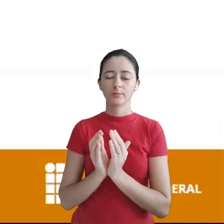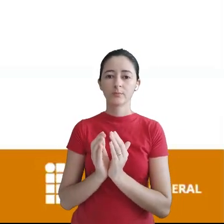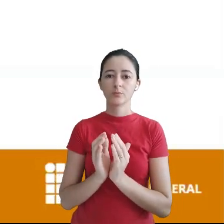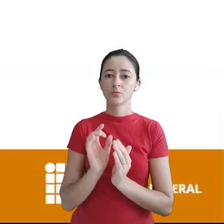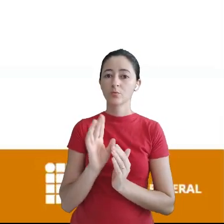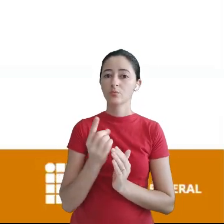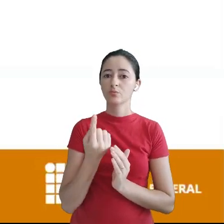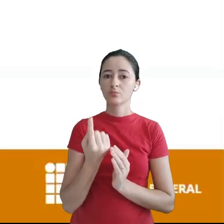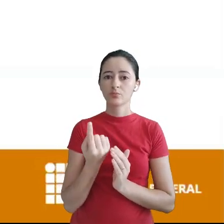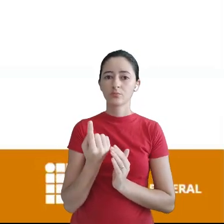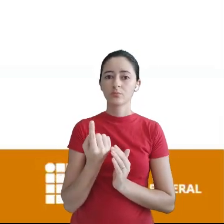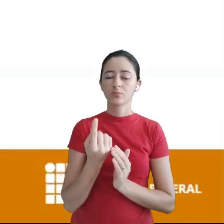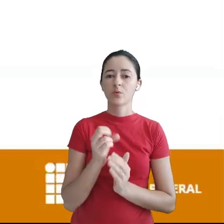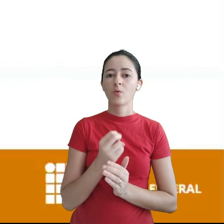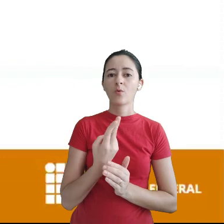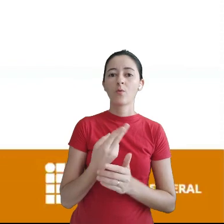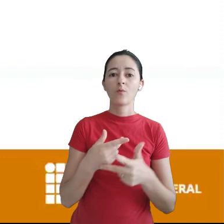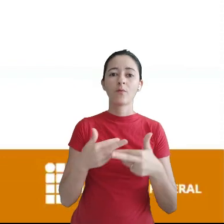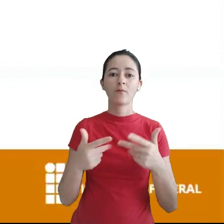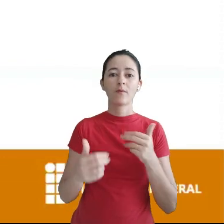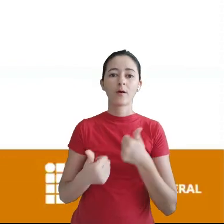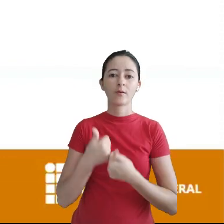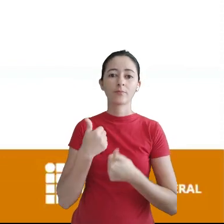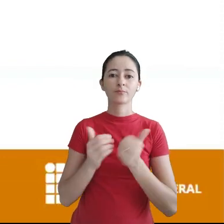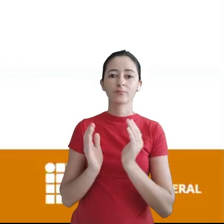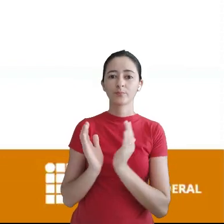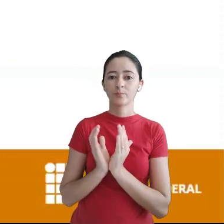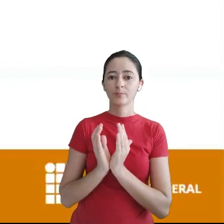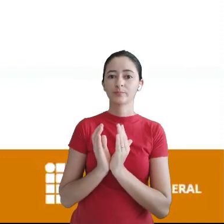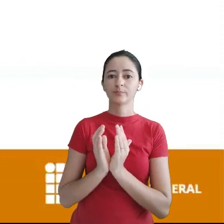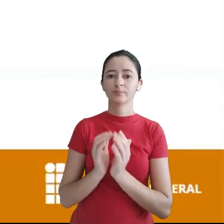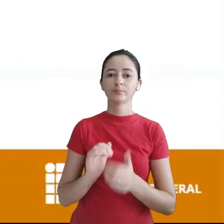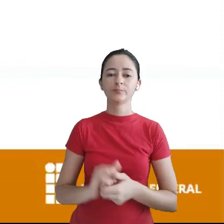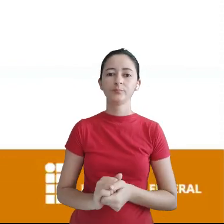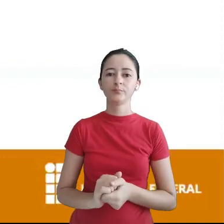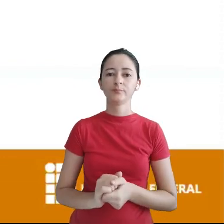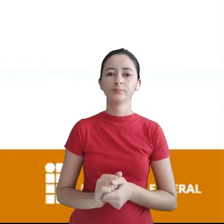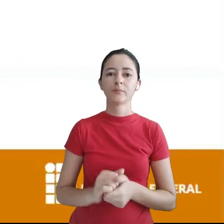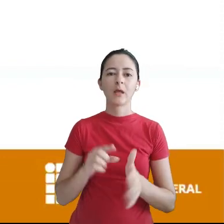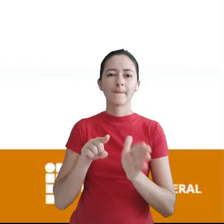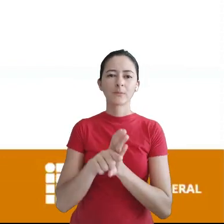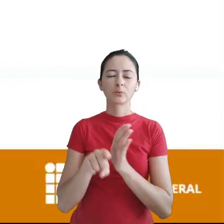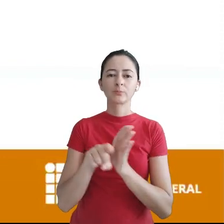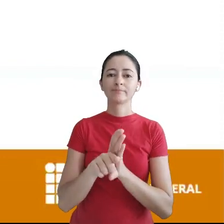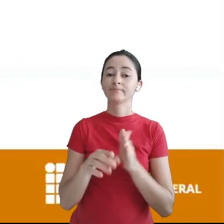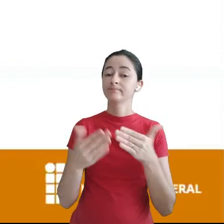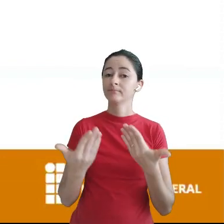né? Somente. Ou vários times. Tá?